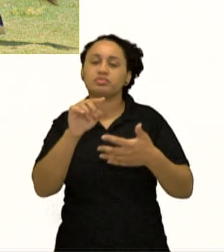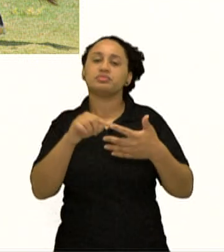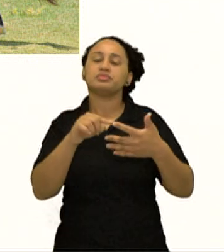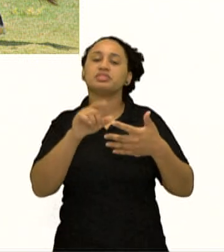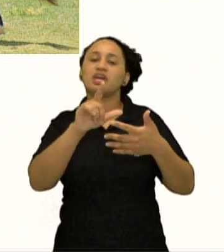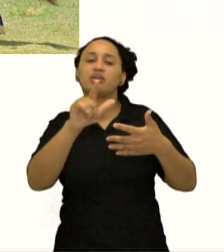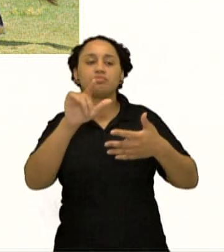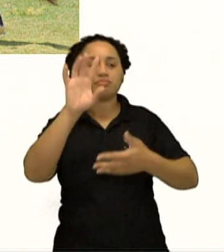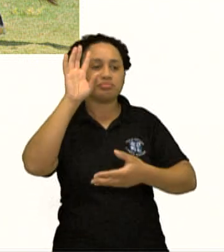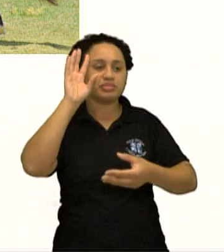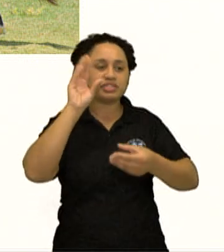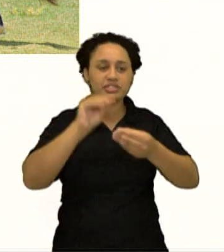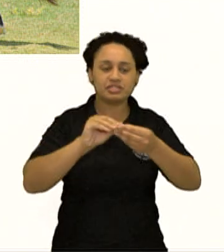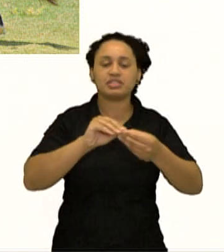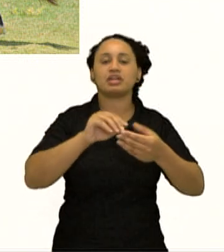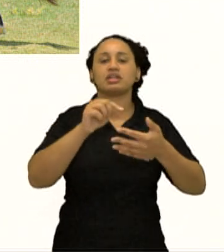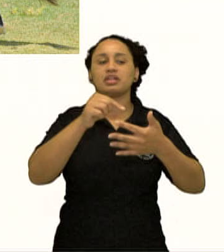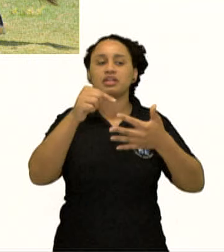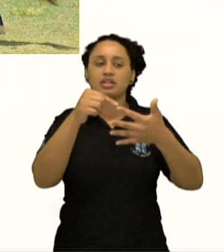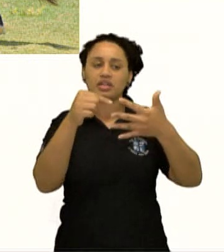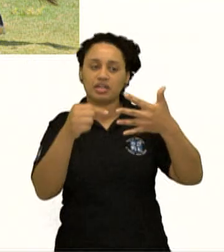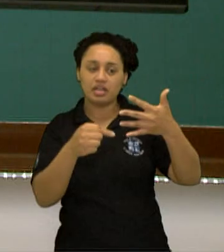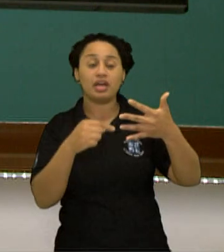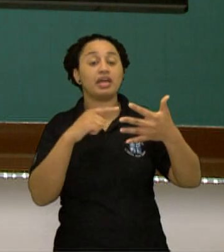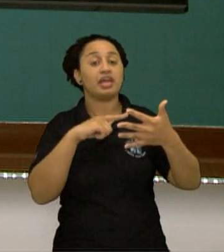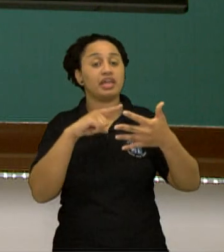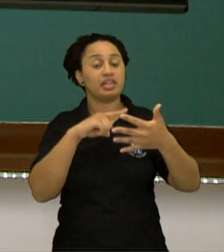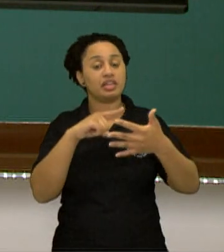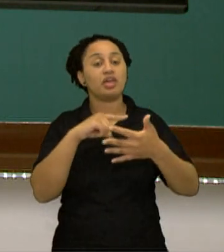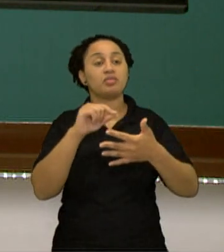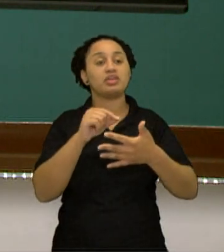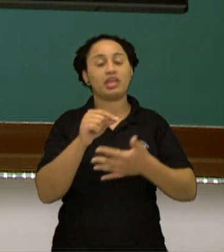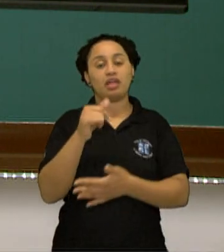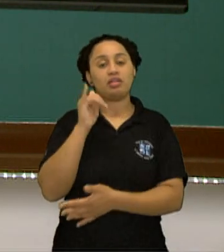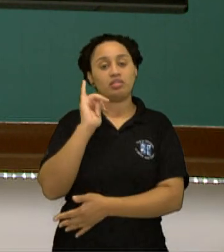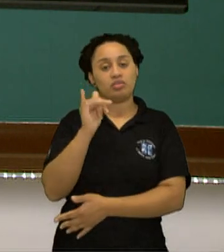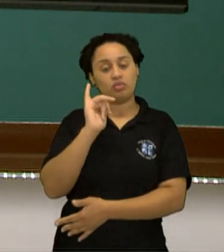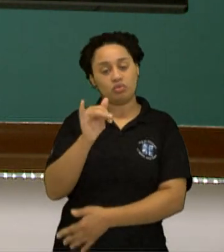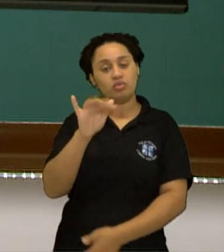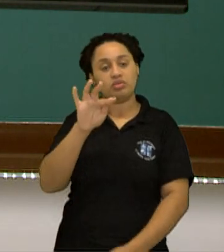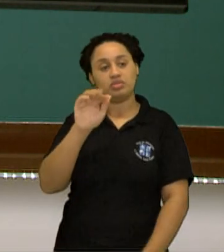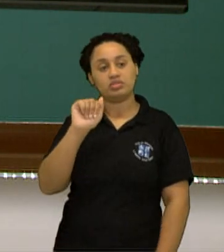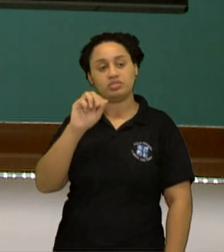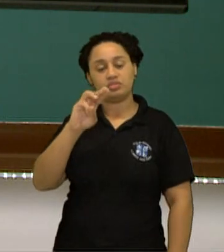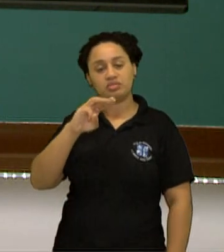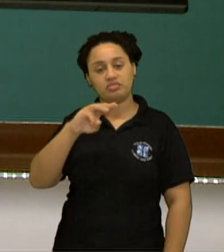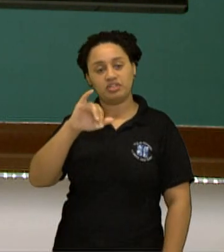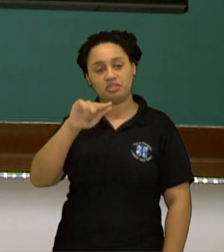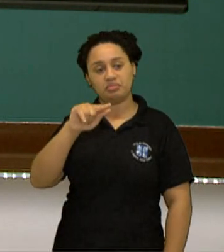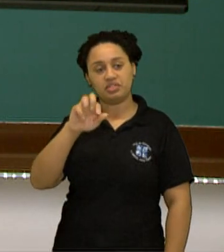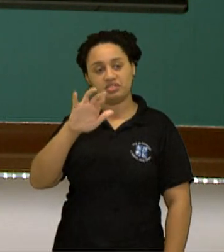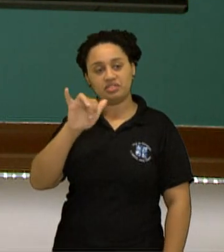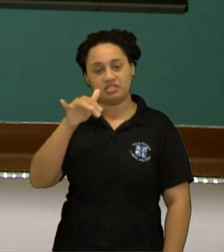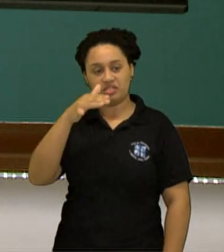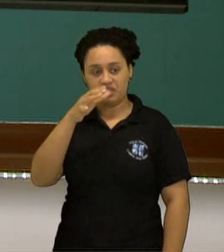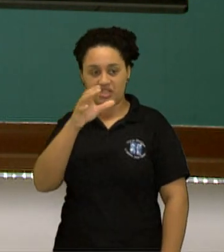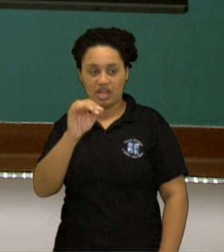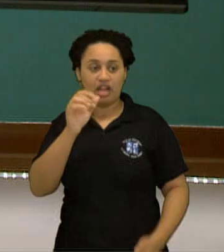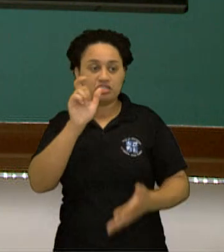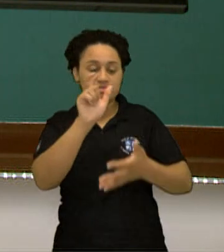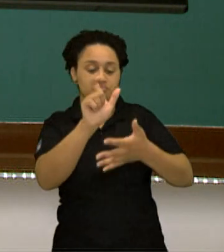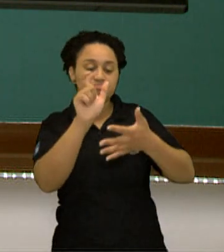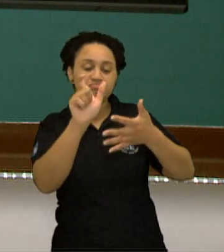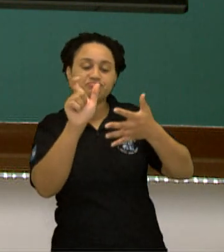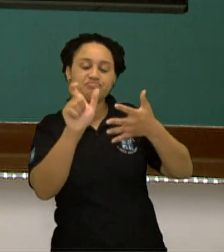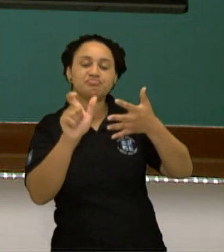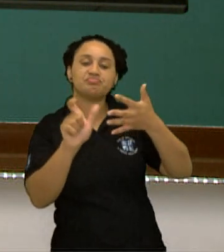campo e cidade, é o que nós vimos no conto Famigerado do Guimarães Rosa. São essas palavras-chave de